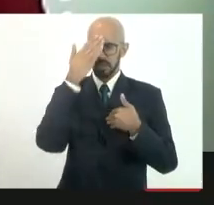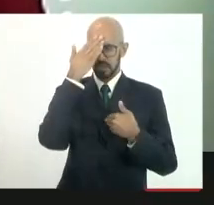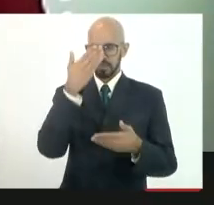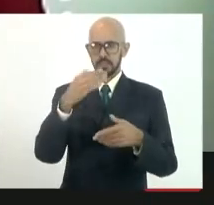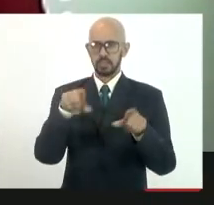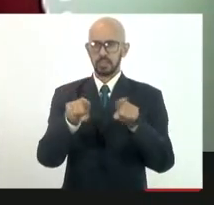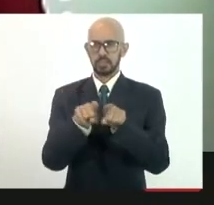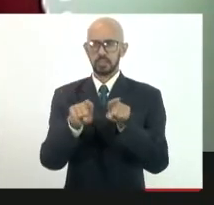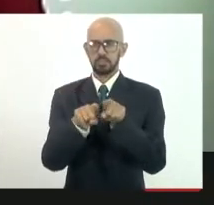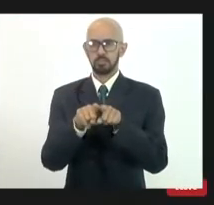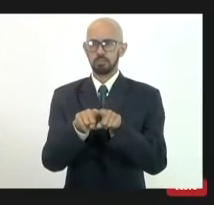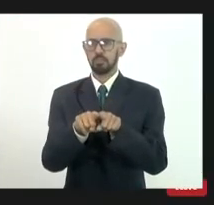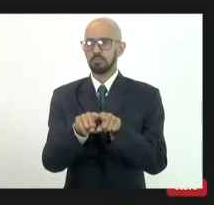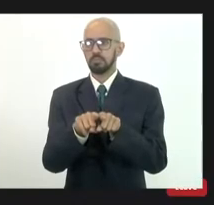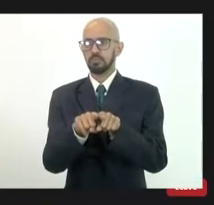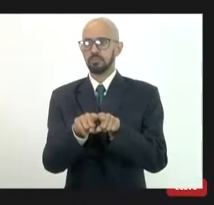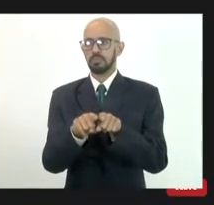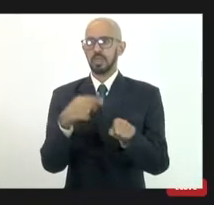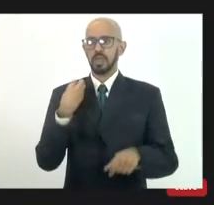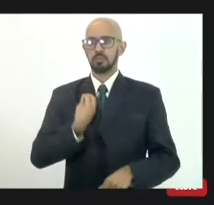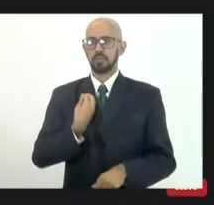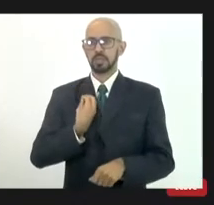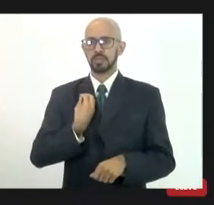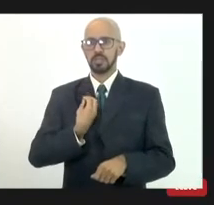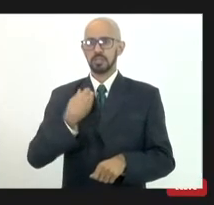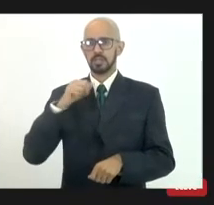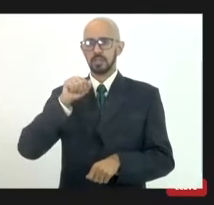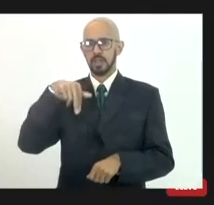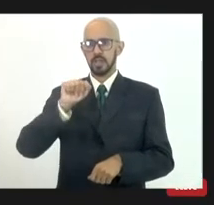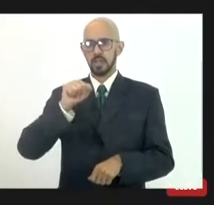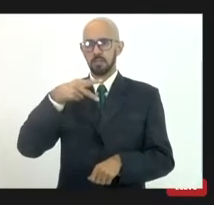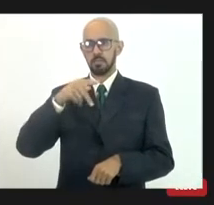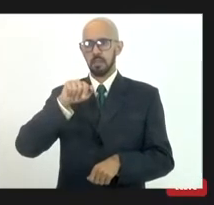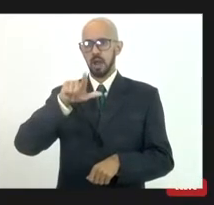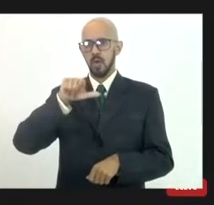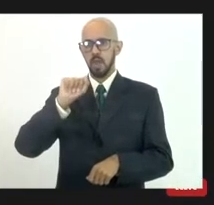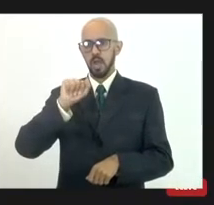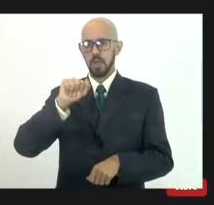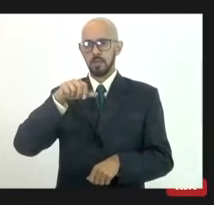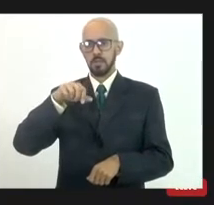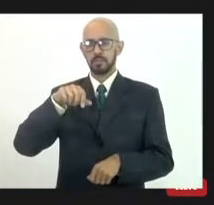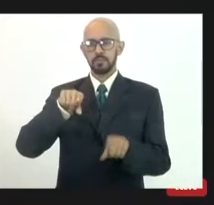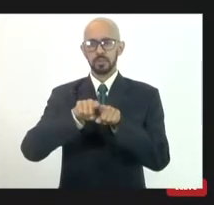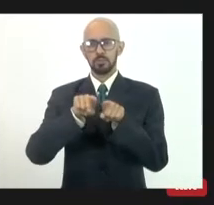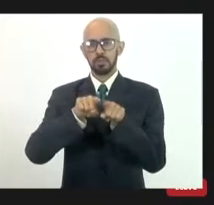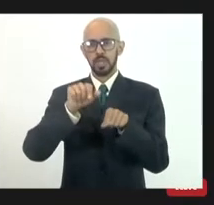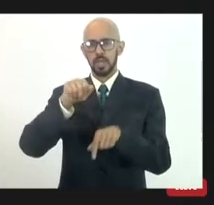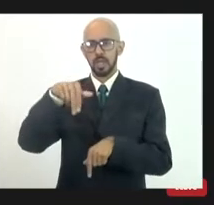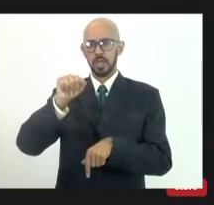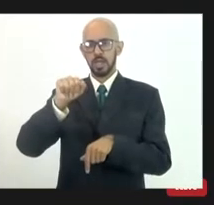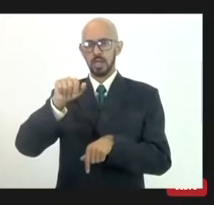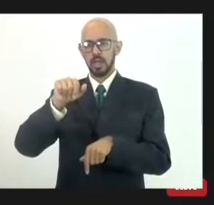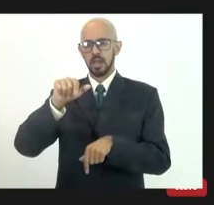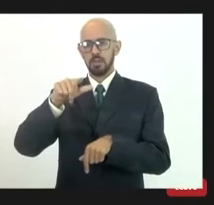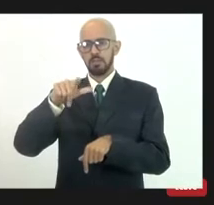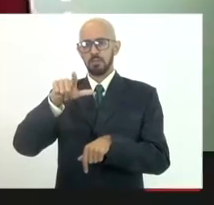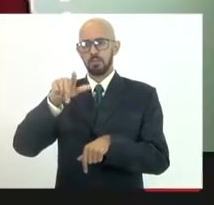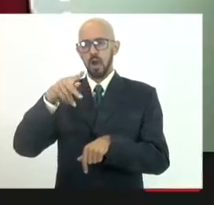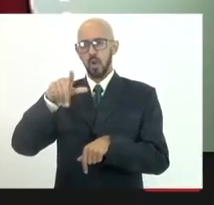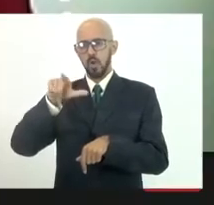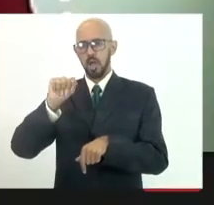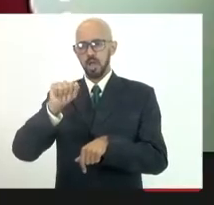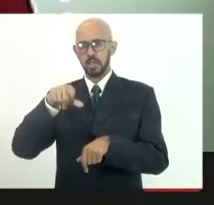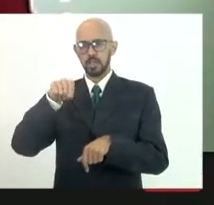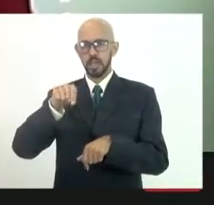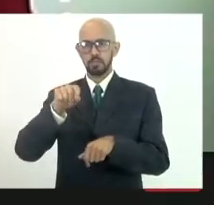presença também das professoras Ana Paula Miranda e Ilana Lage, que nos acompanham aqui nesta CPI, ambas professoras da